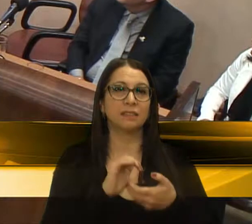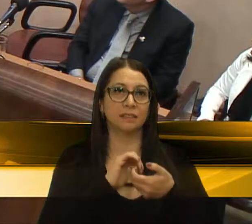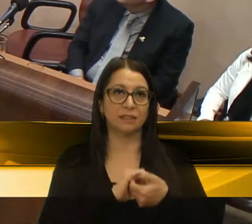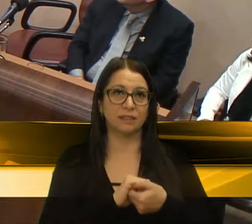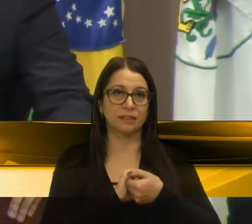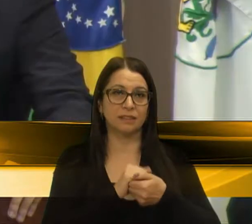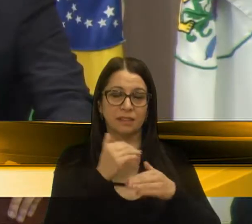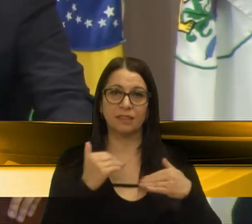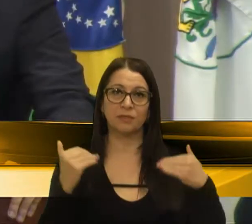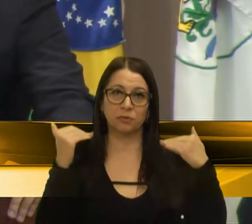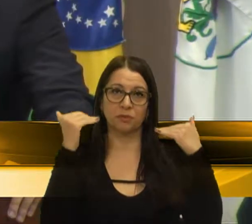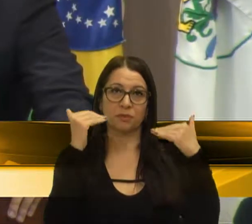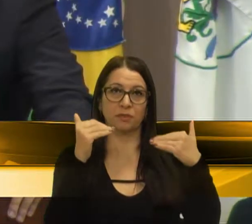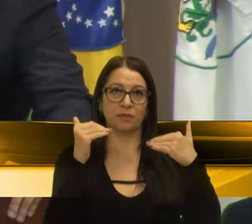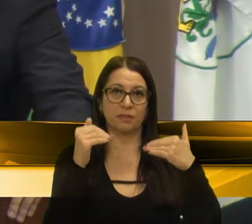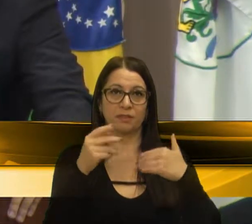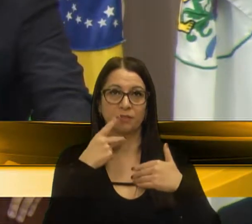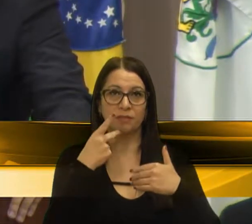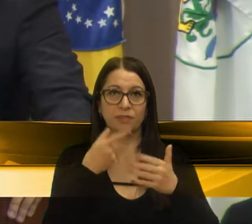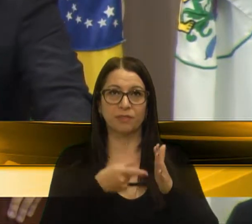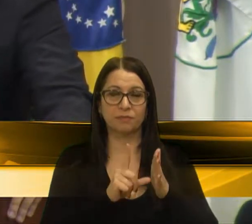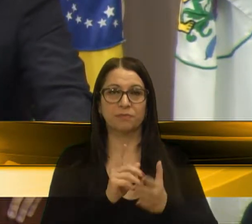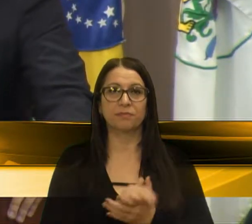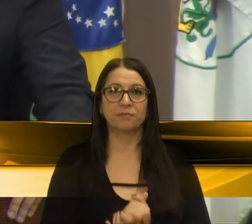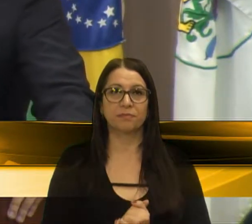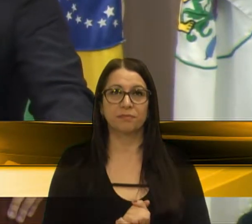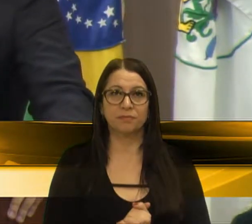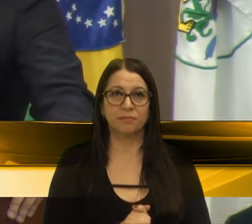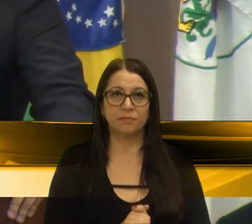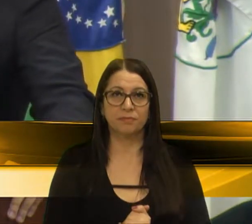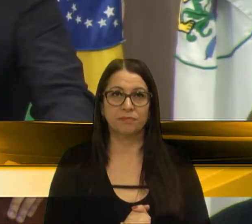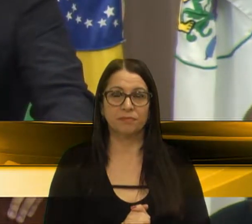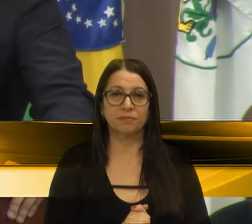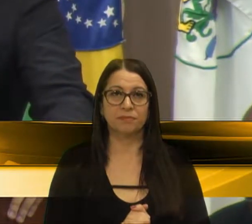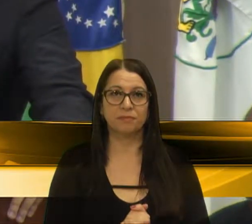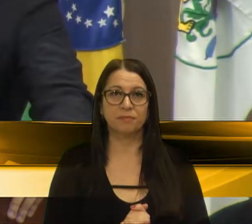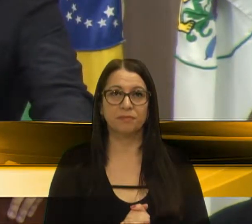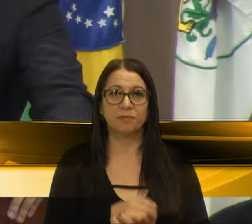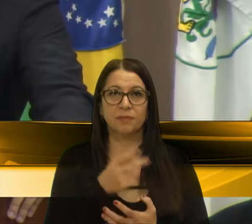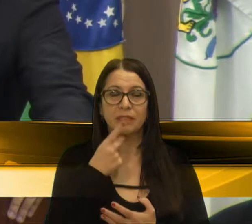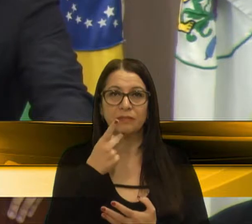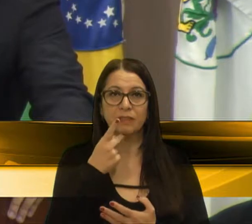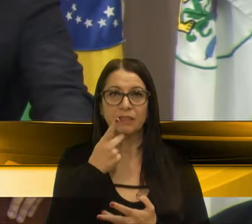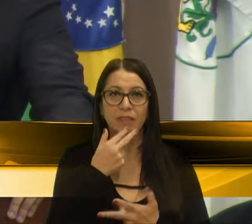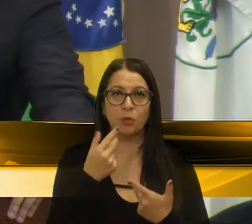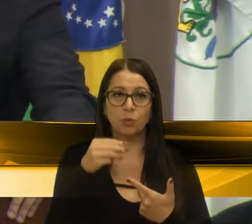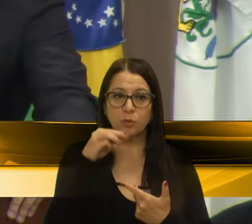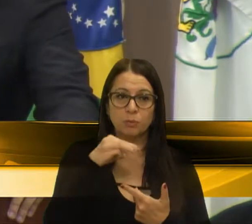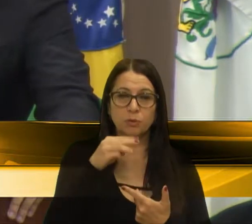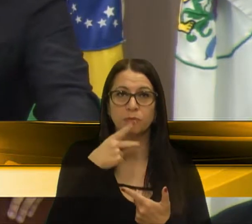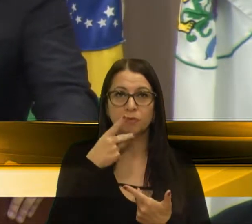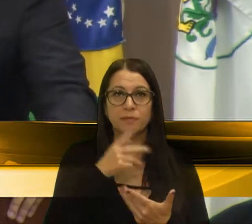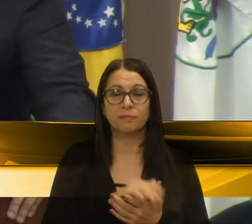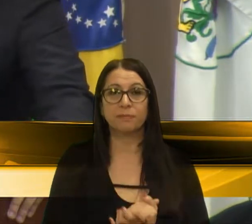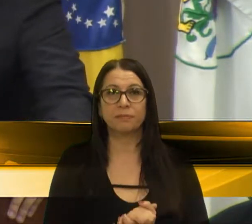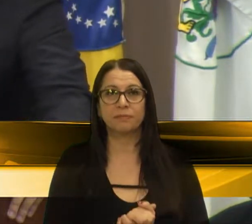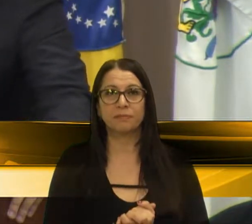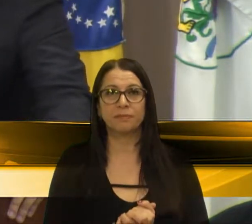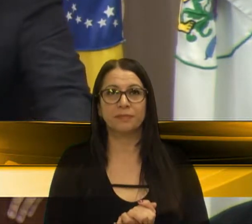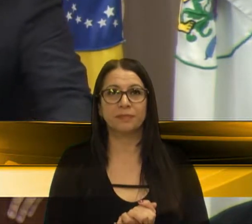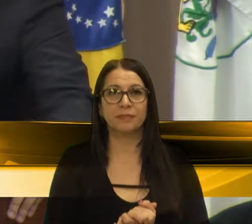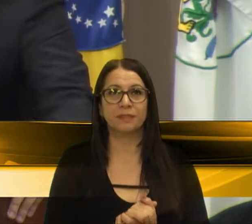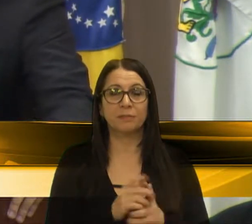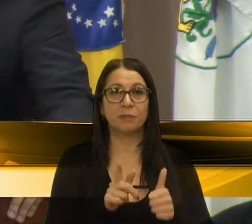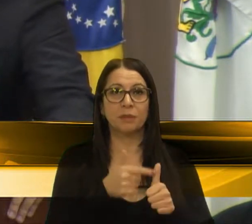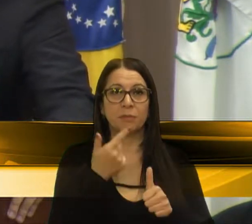as autoridades que aqui já foram citadas. Quando me disseram que eu tinha alguns minutos aqui para falar, a